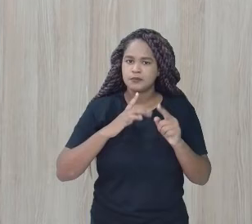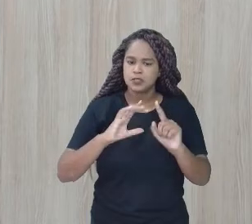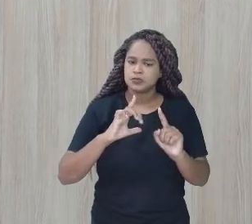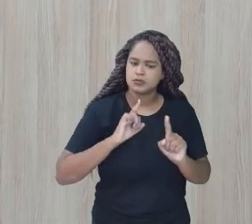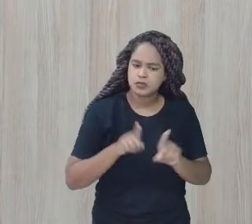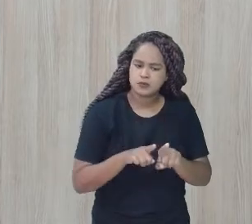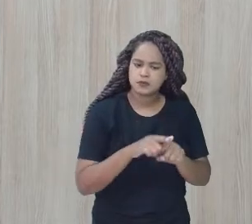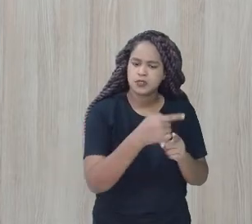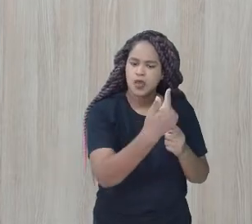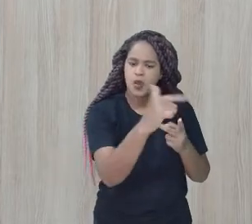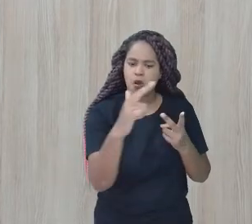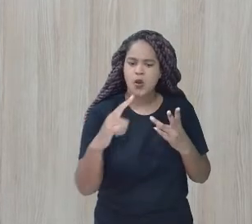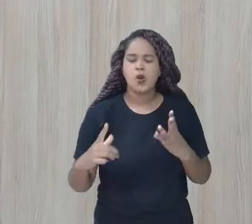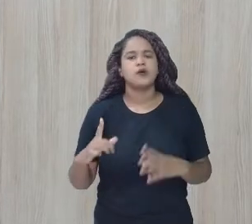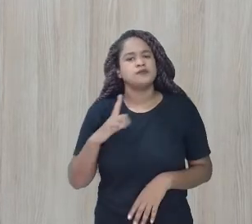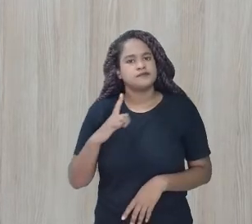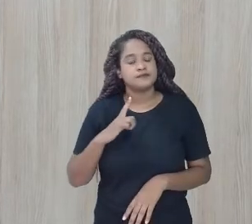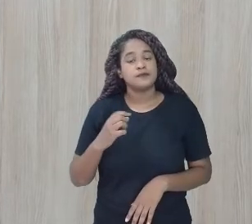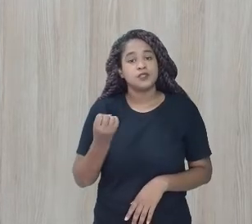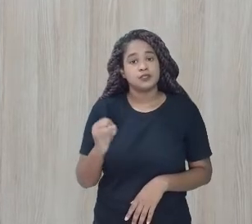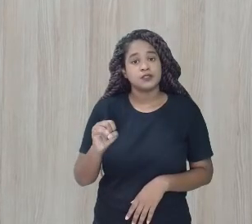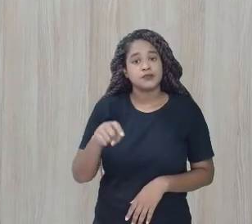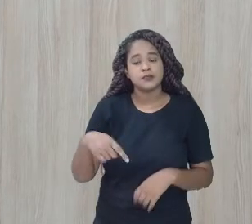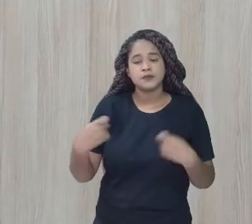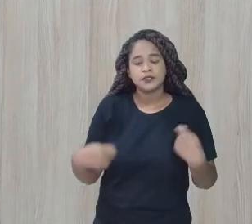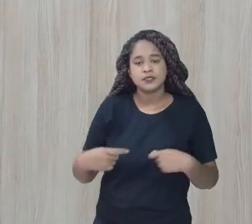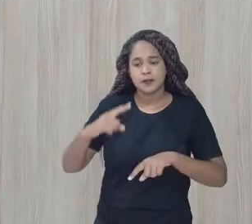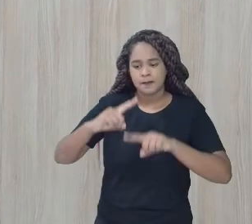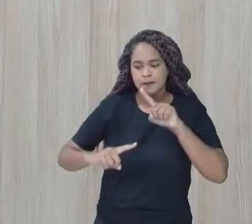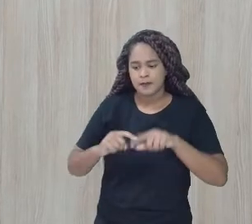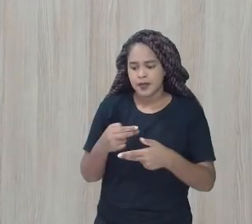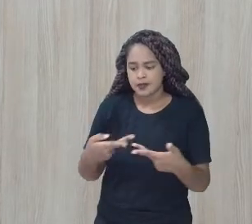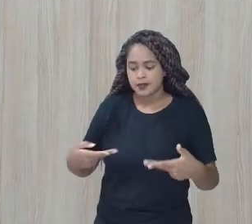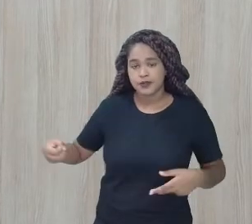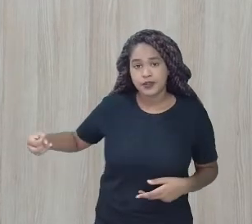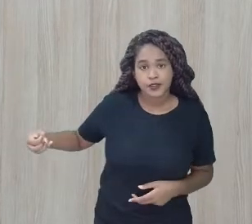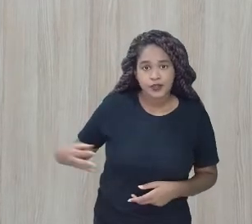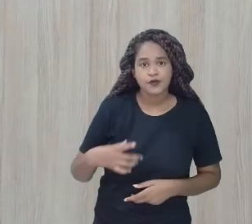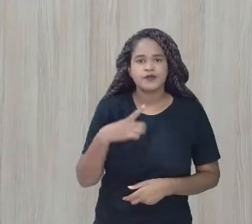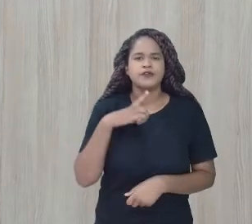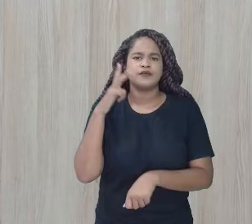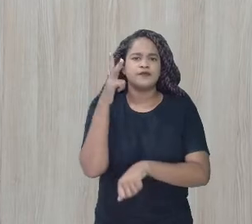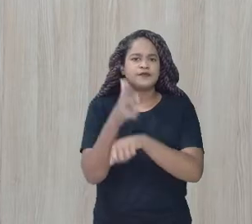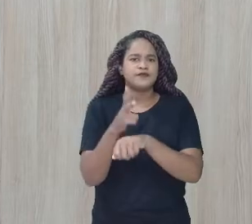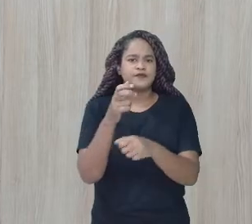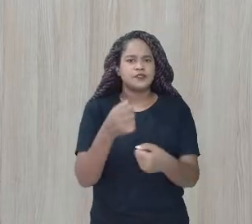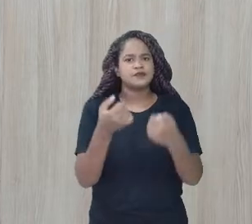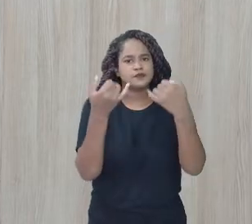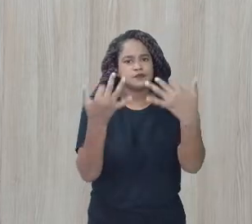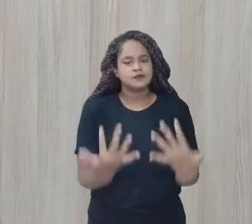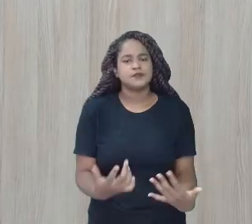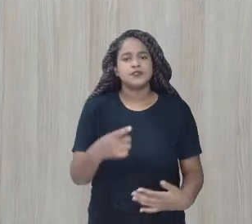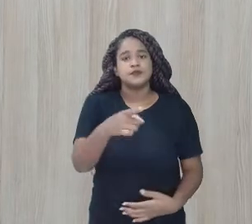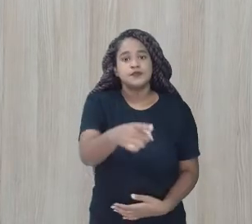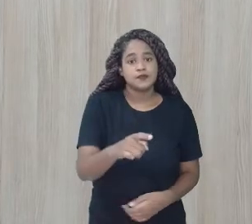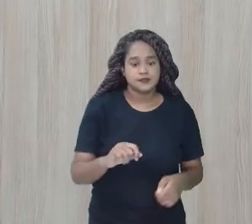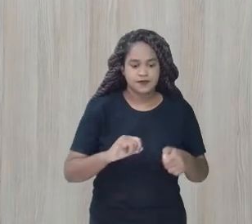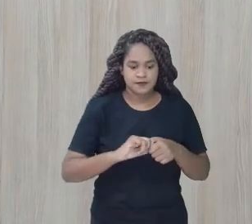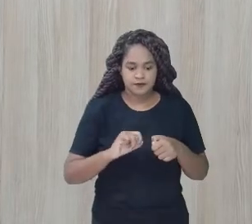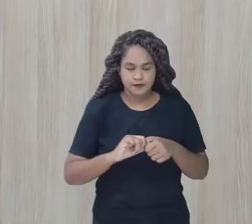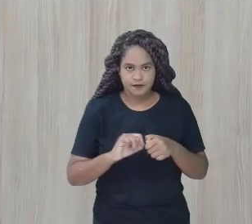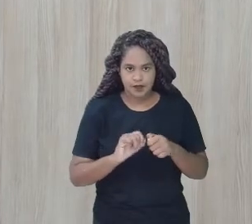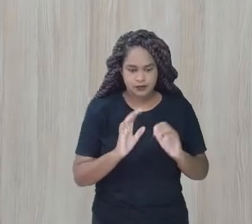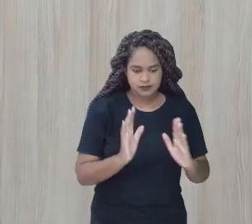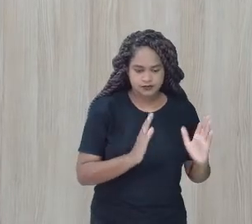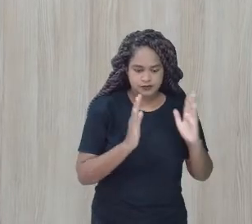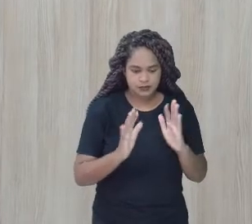de uma ferramenta nova, tem um videozinho explicando, faz com que você execute um teste para depois você fazer a vera, como a